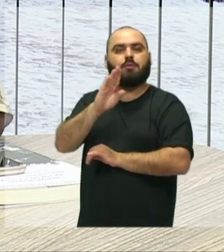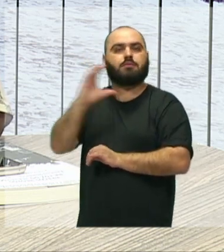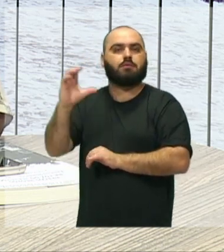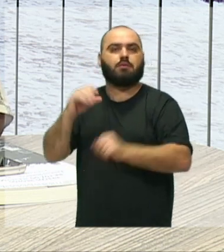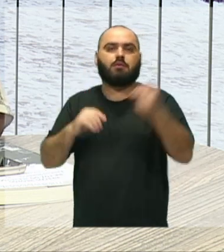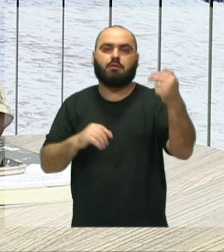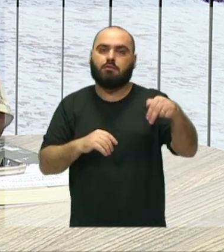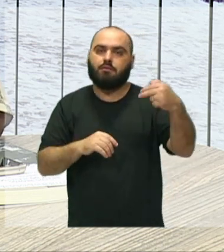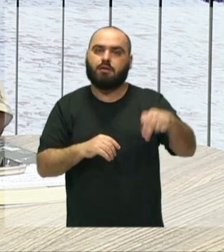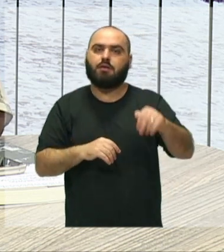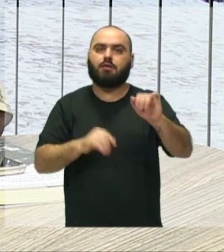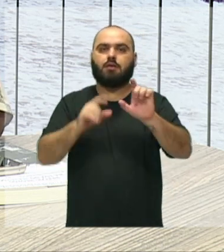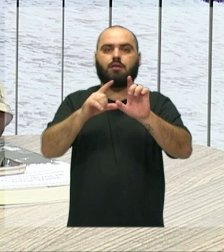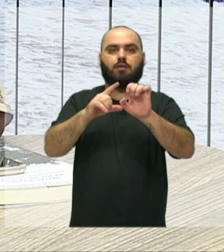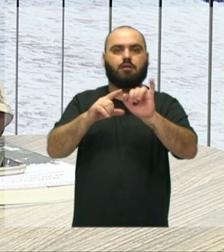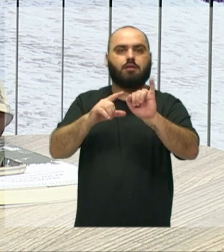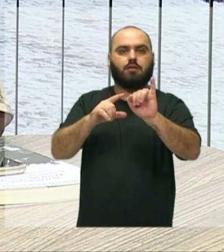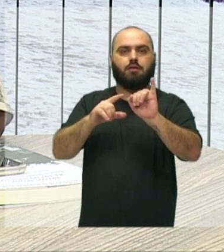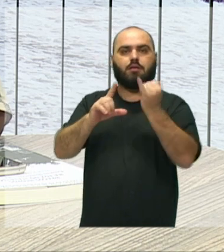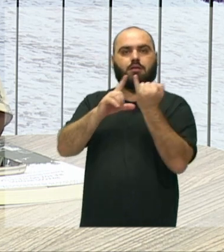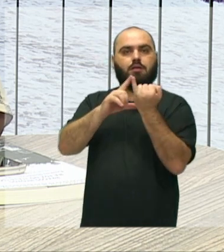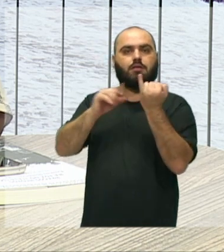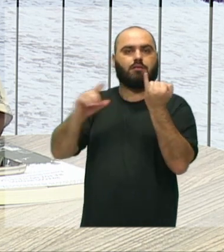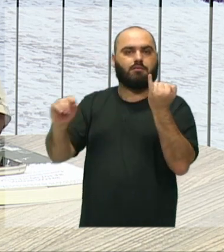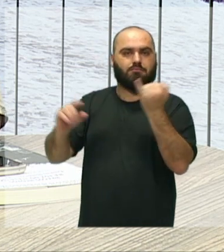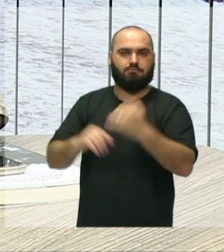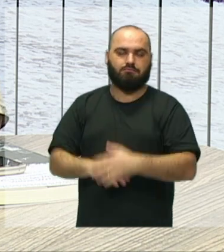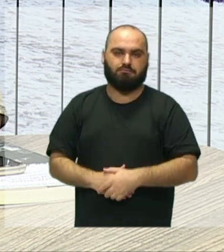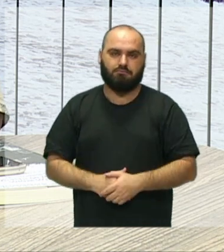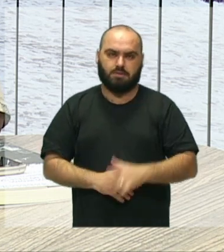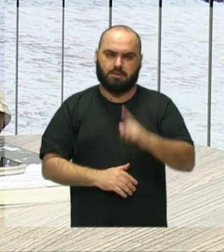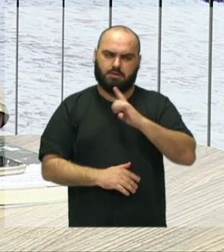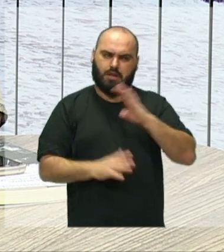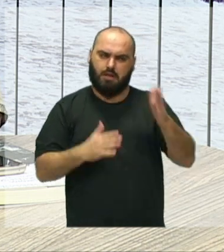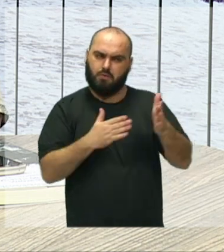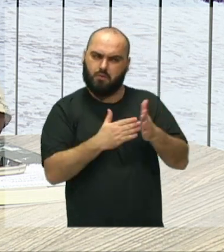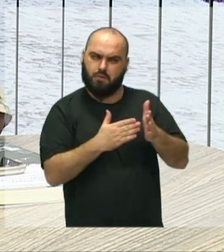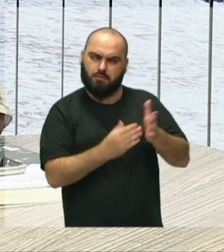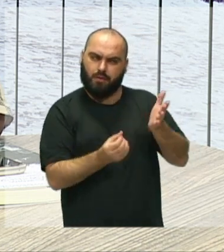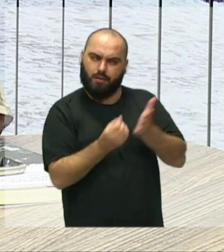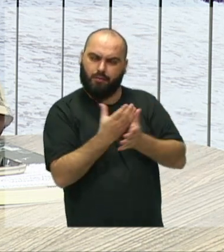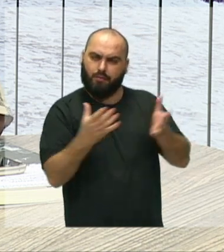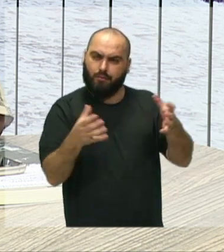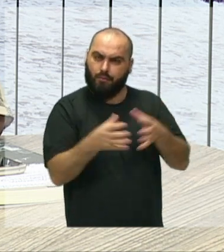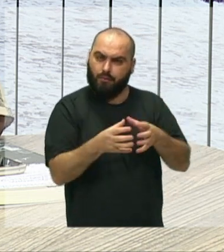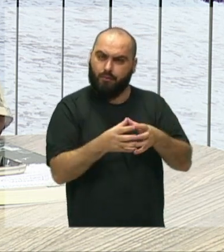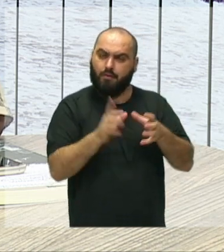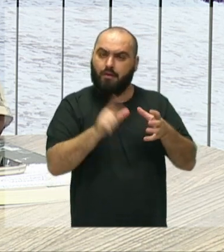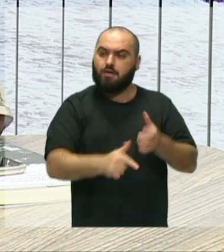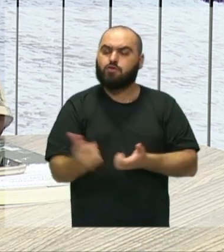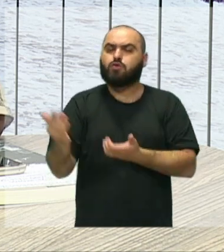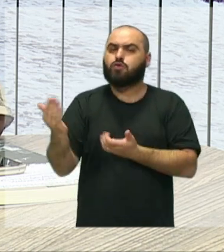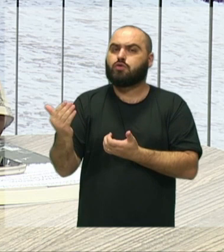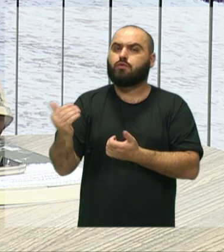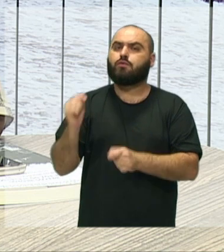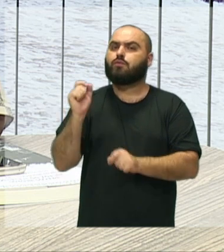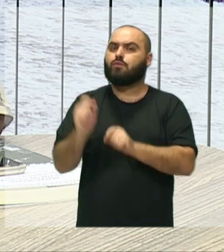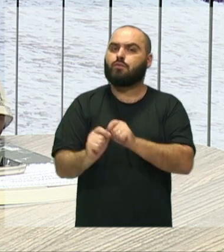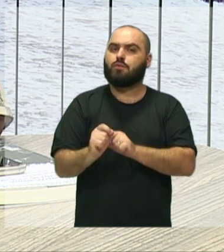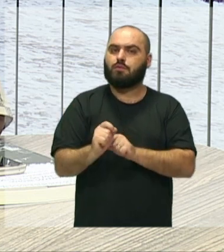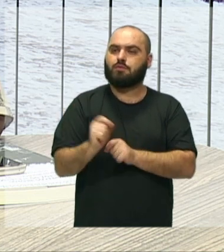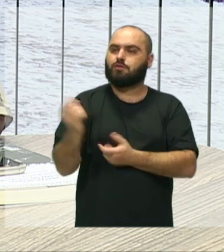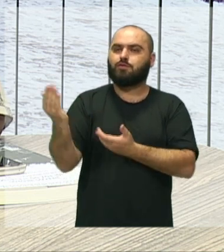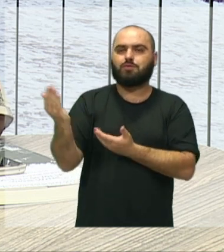de Ilhota. E tem um último, quer dizer, que formou mais recentemente, que é mais ligado à juventude, os coordenadores